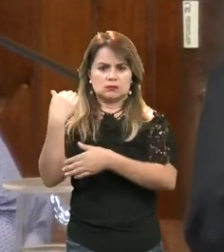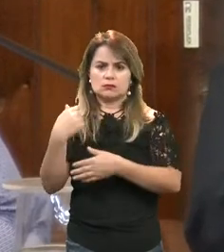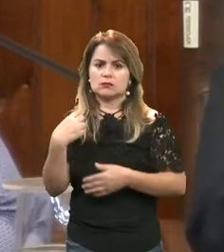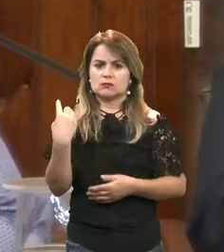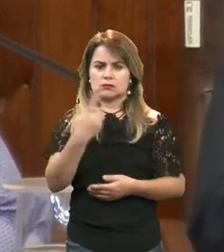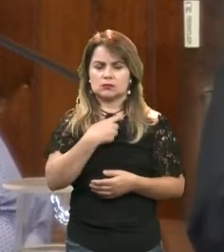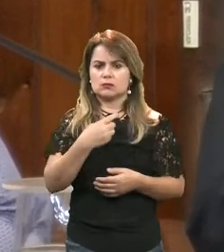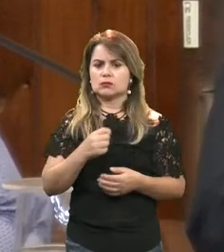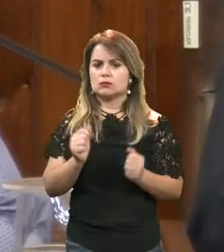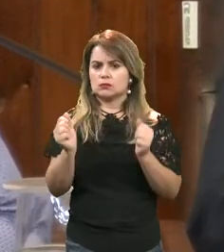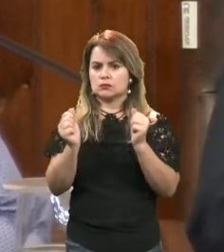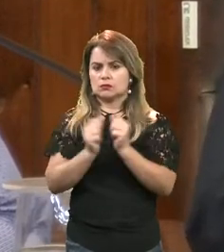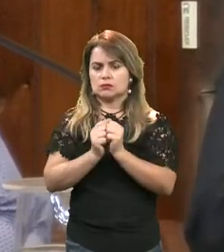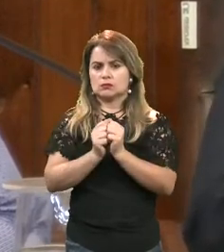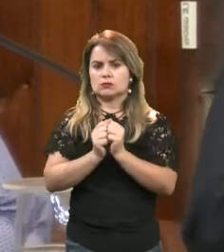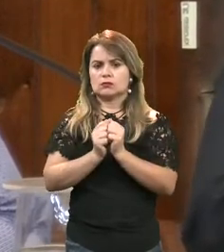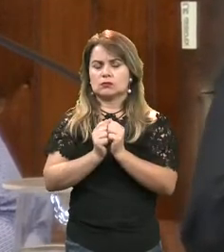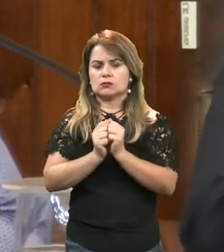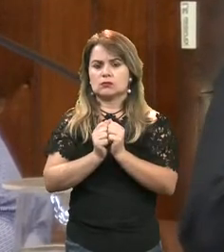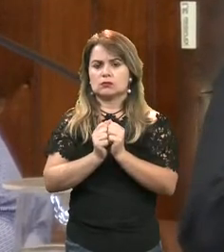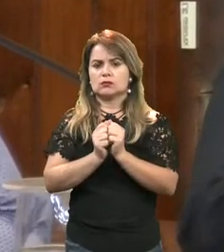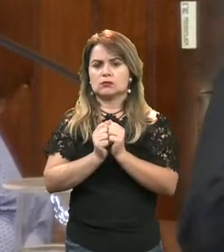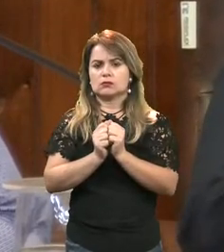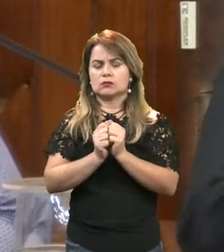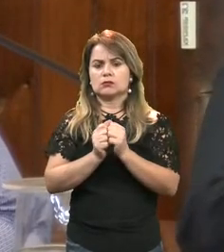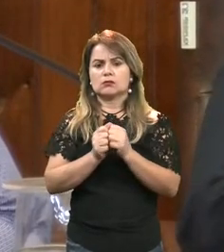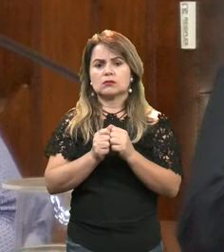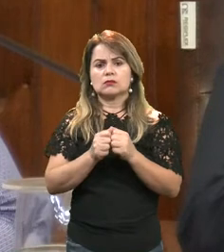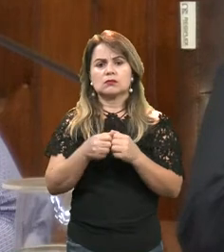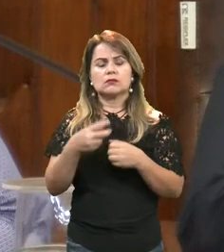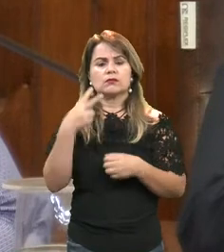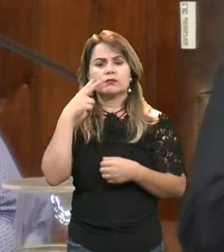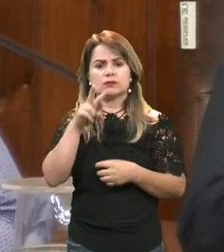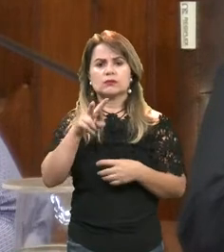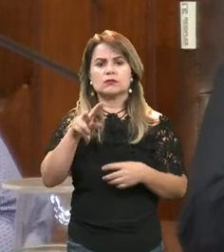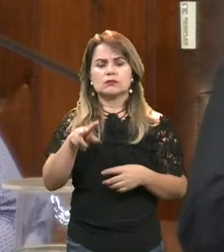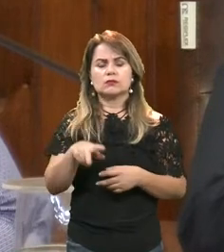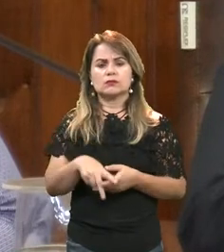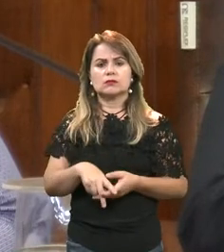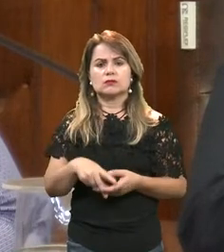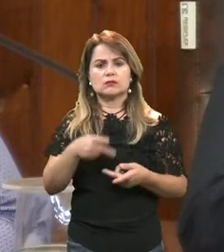tivemos a chance de acompanhar a fala